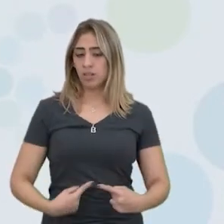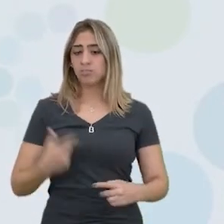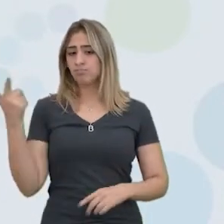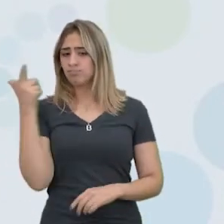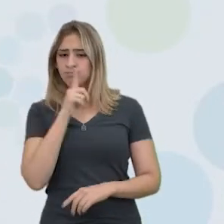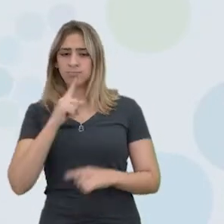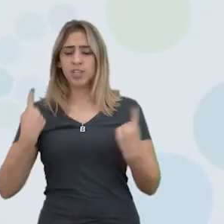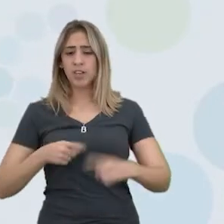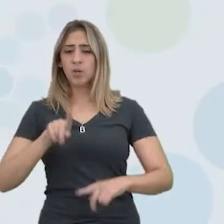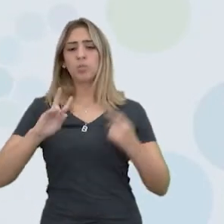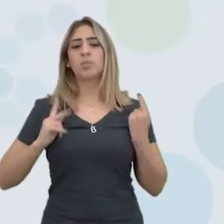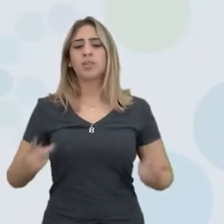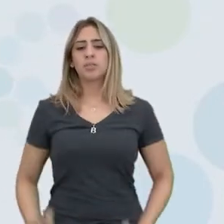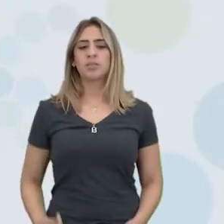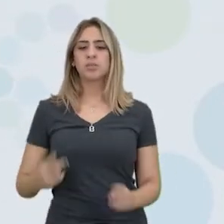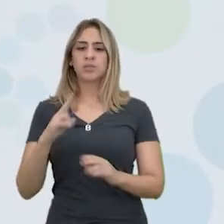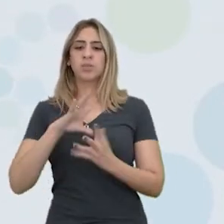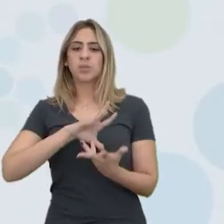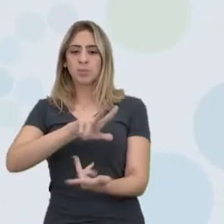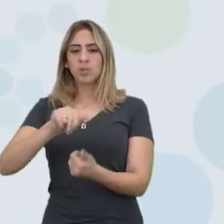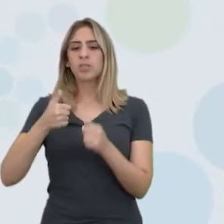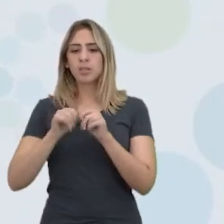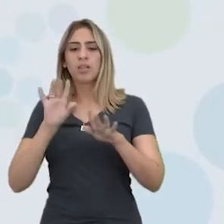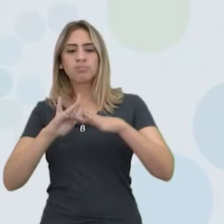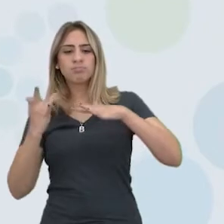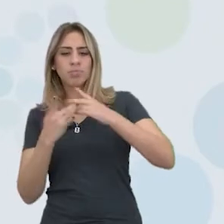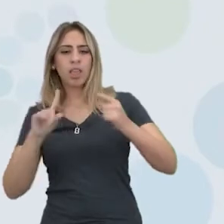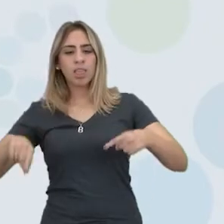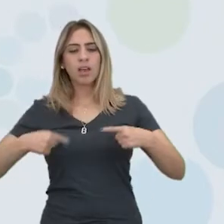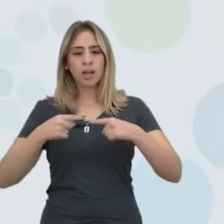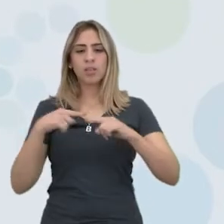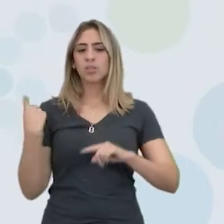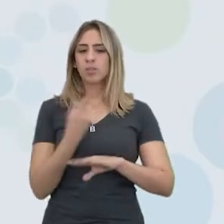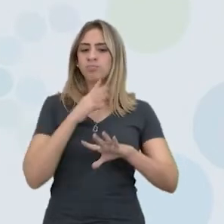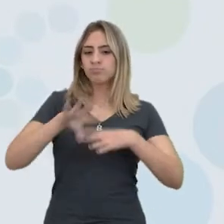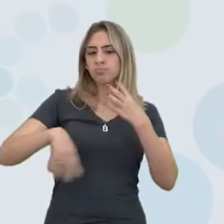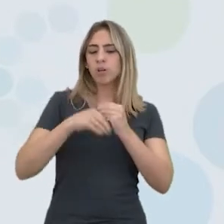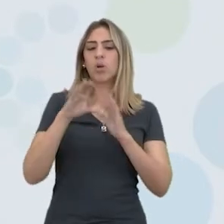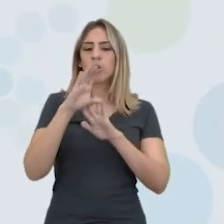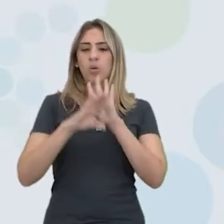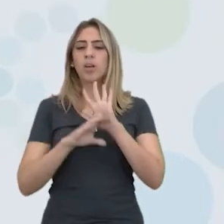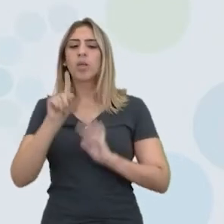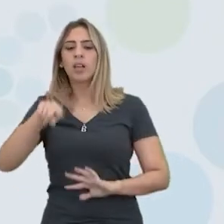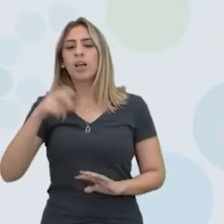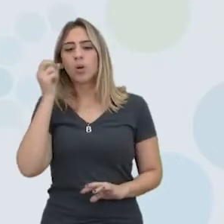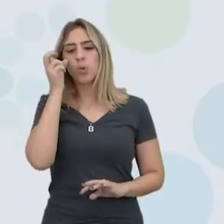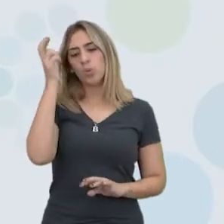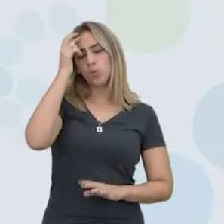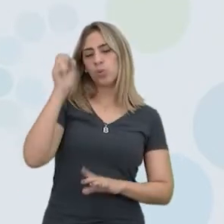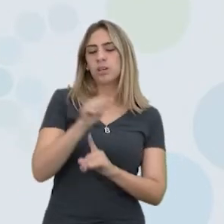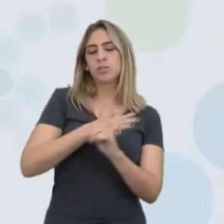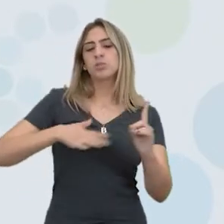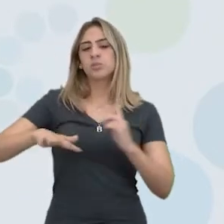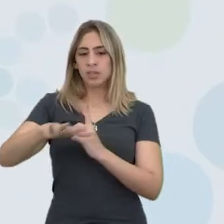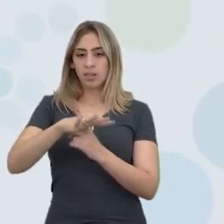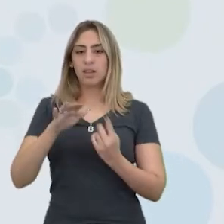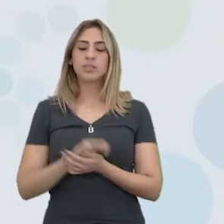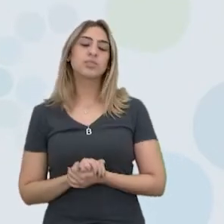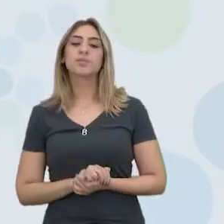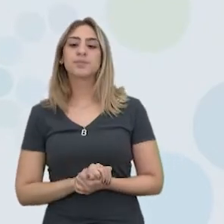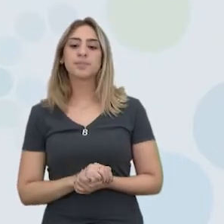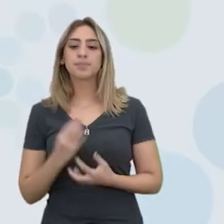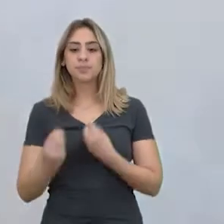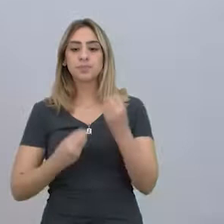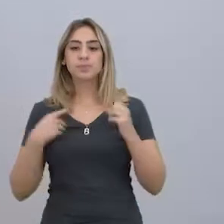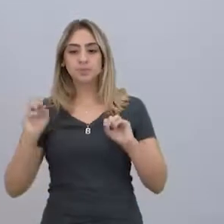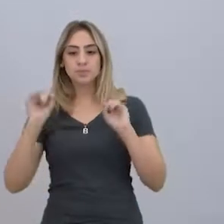nossa unidade curricular é No Mundo Tudo Está Interligado, e o nosso componente curricular é o Cultura e Sociedade. Como